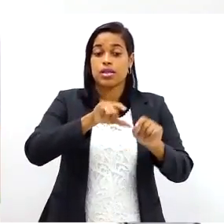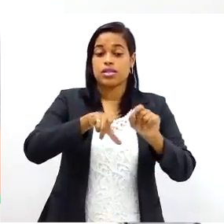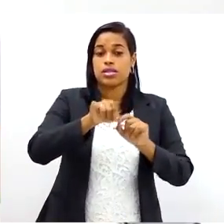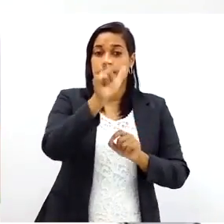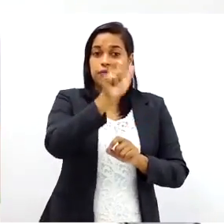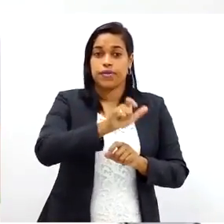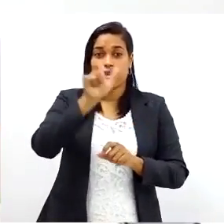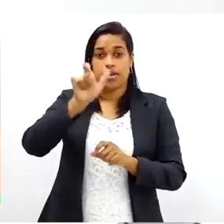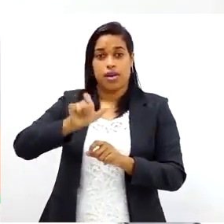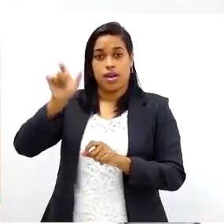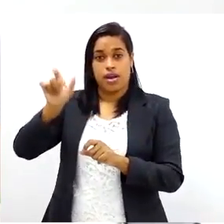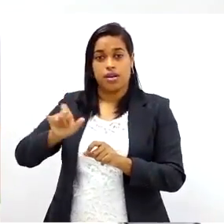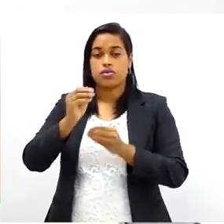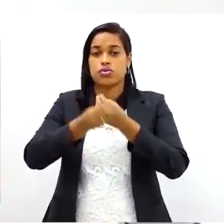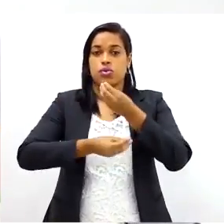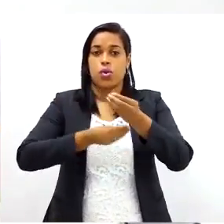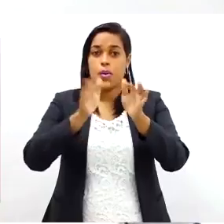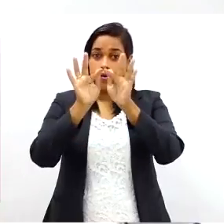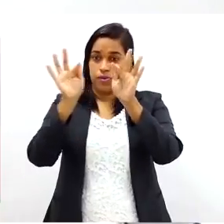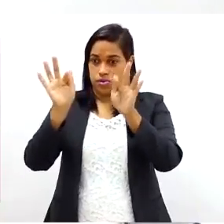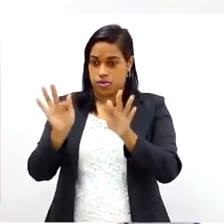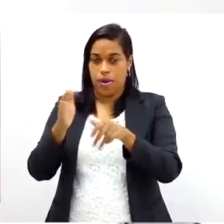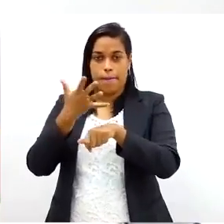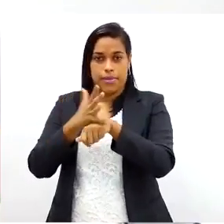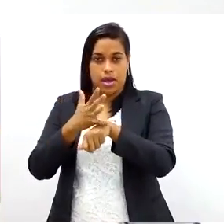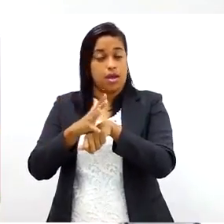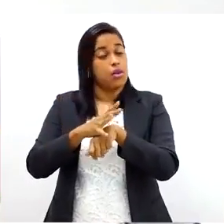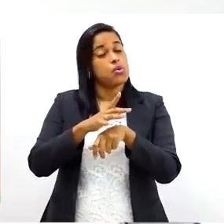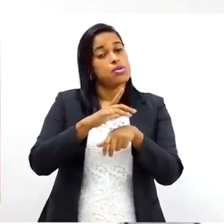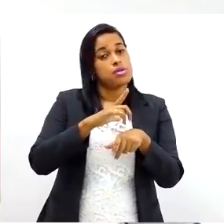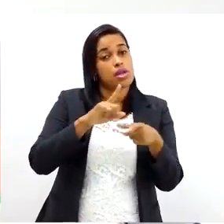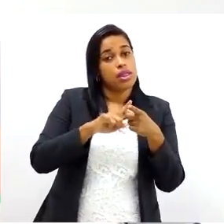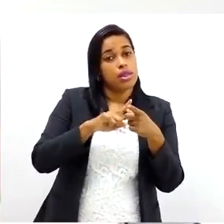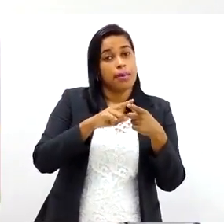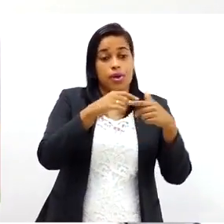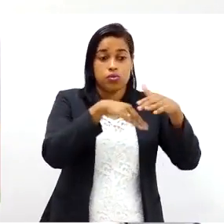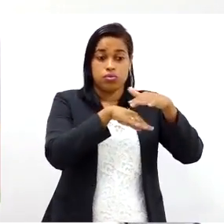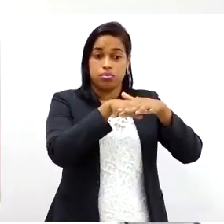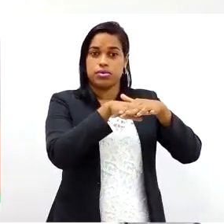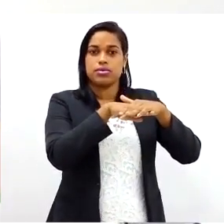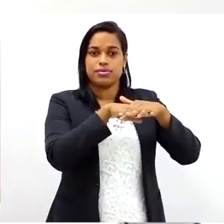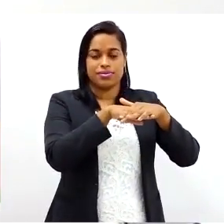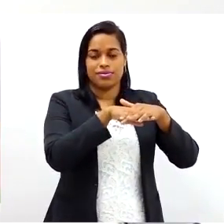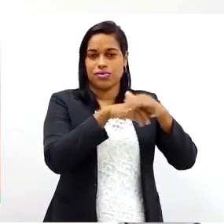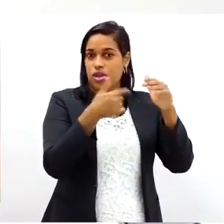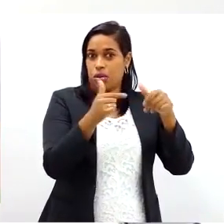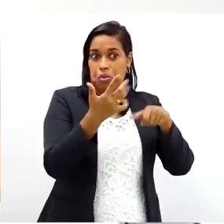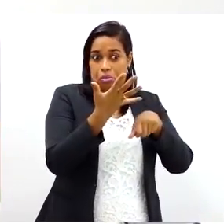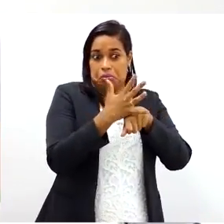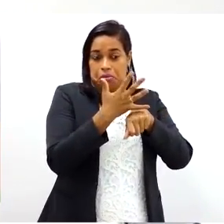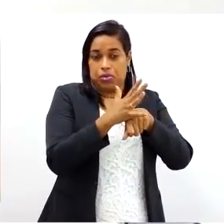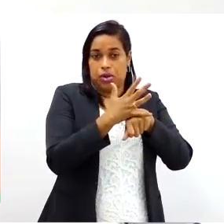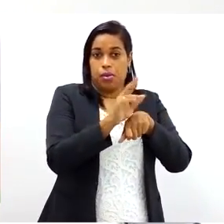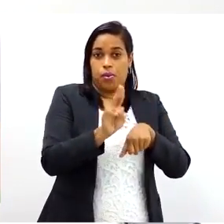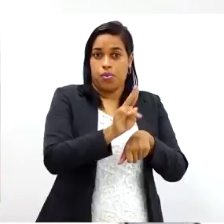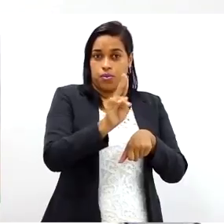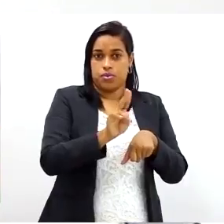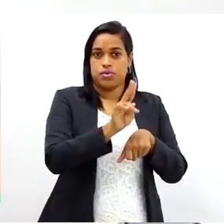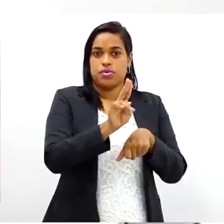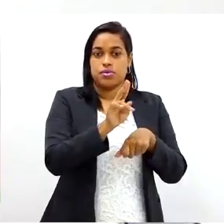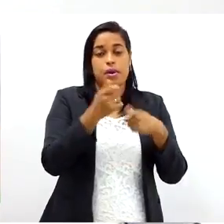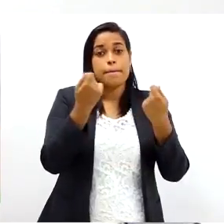requisitos funcionais e requisitos não funcionais. Os requisitos funcionais são as funcionalidades que